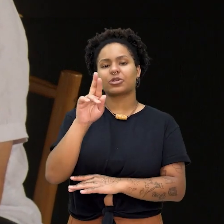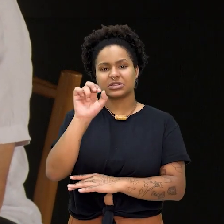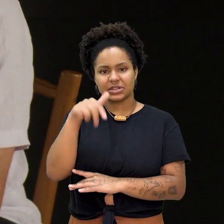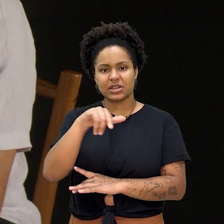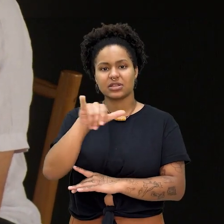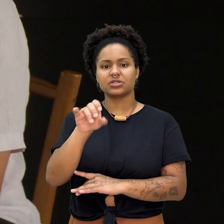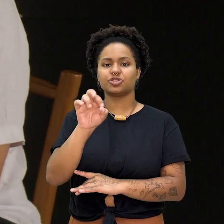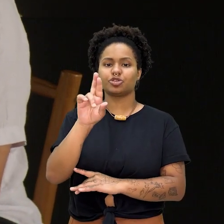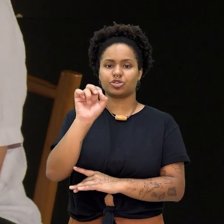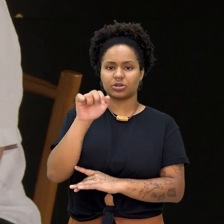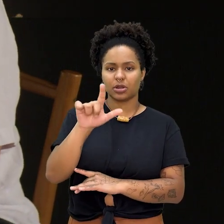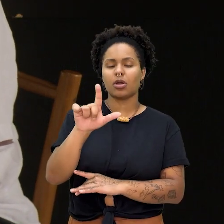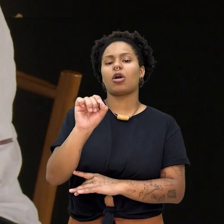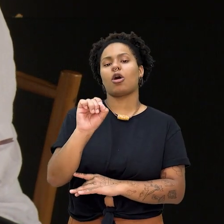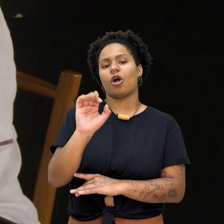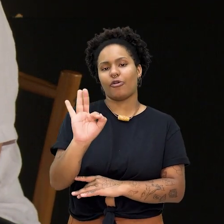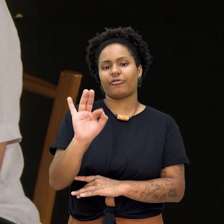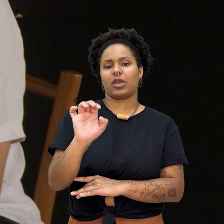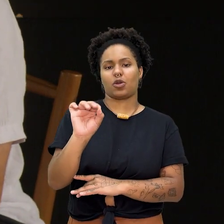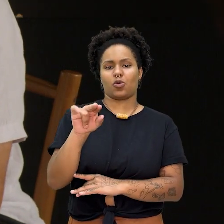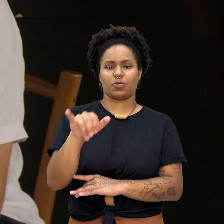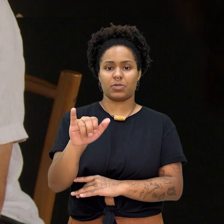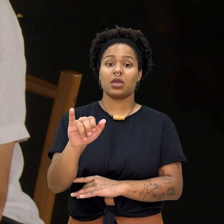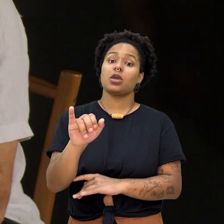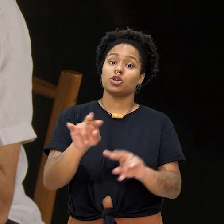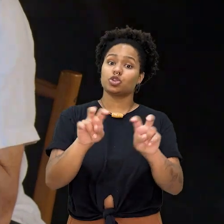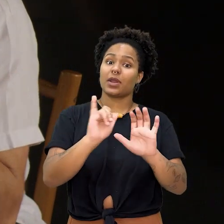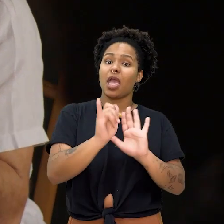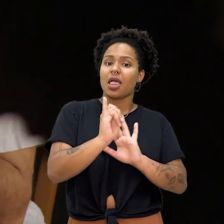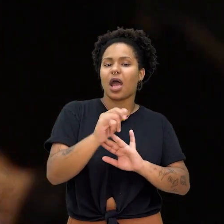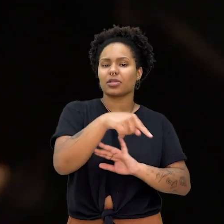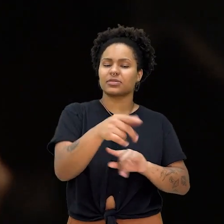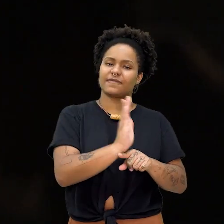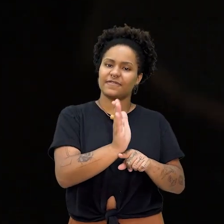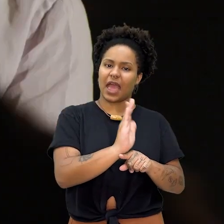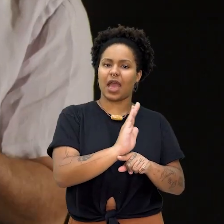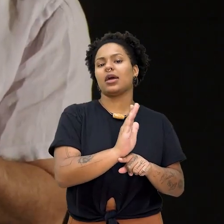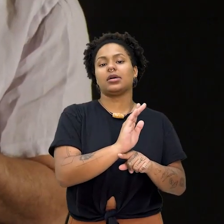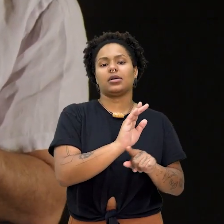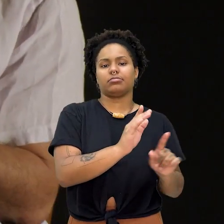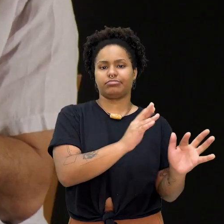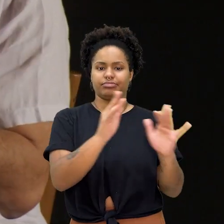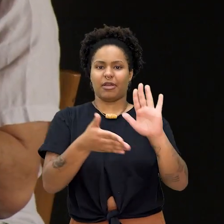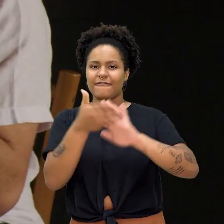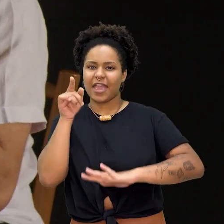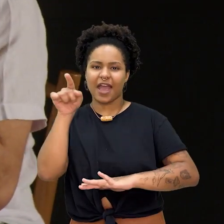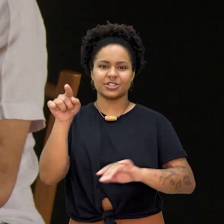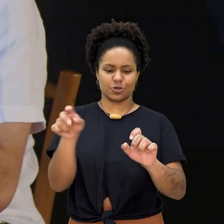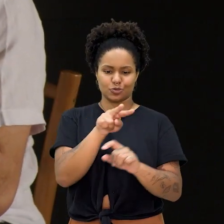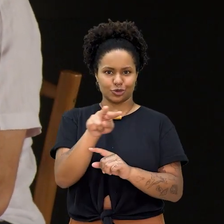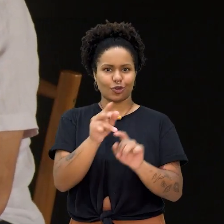Political Economy com um relato dessa viagem que Suplicy e Mônica fizeram ao Quênia para conhecer justamente essa